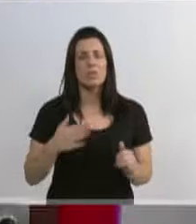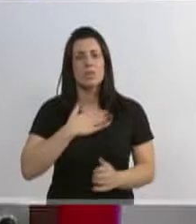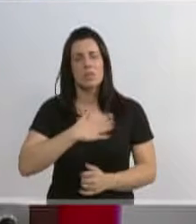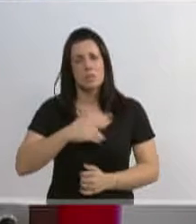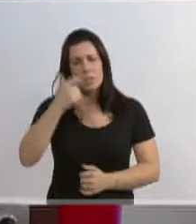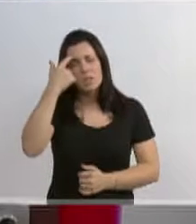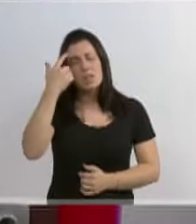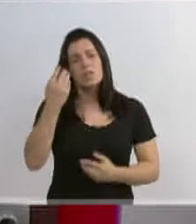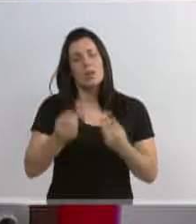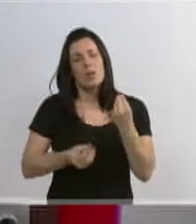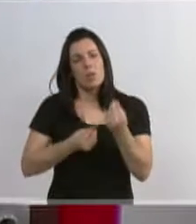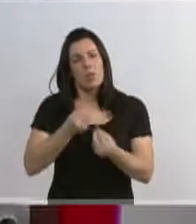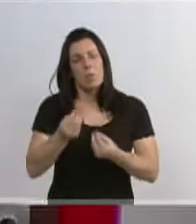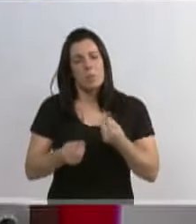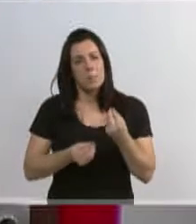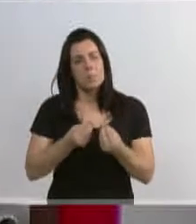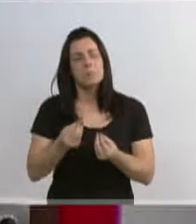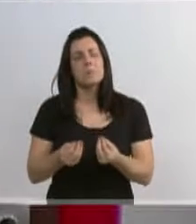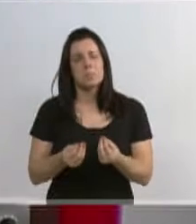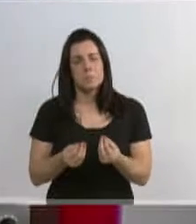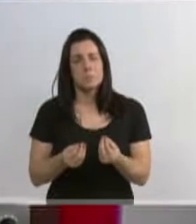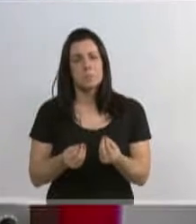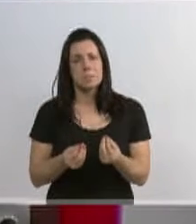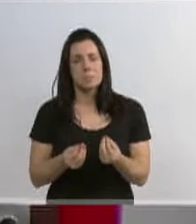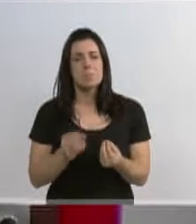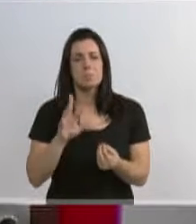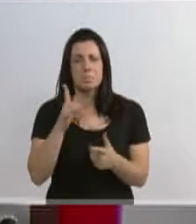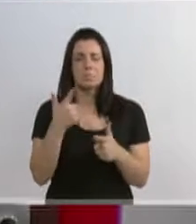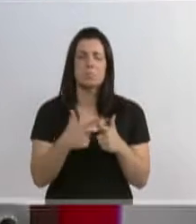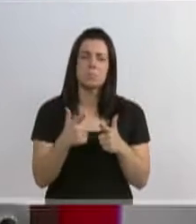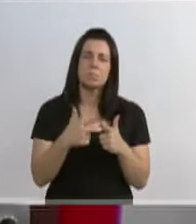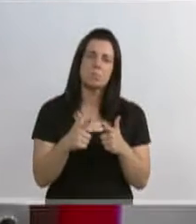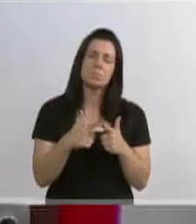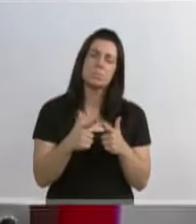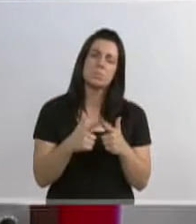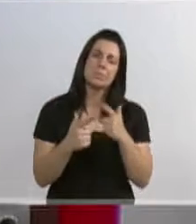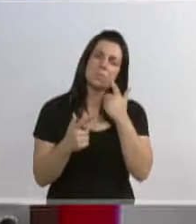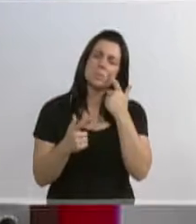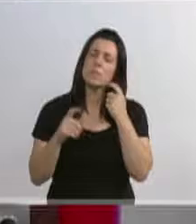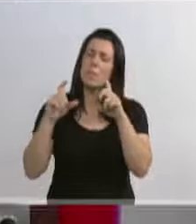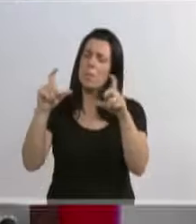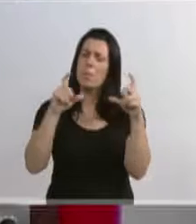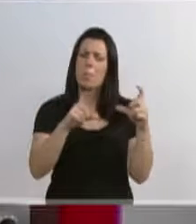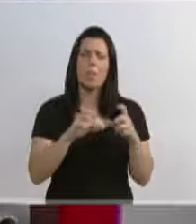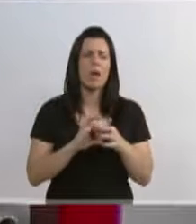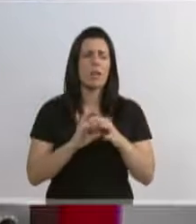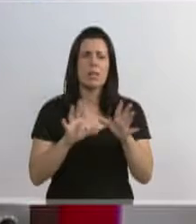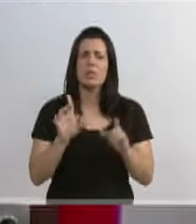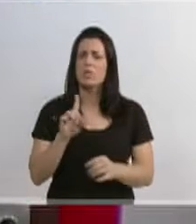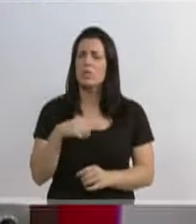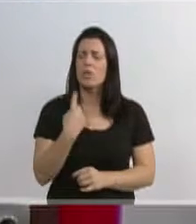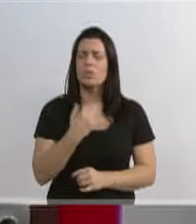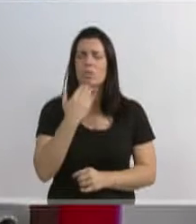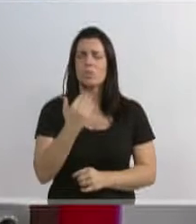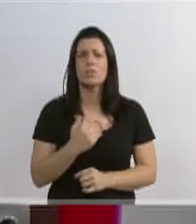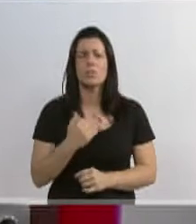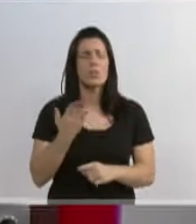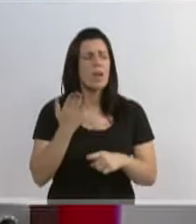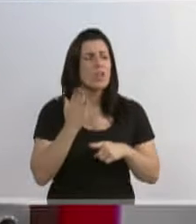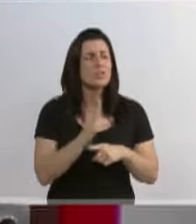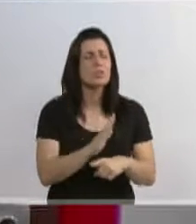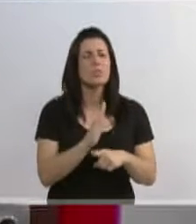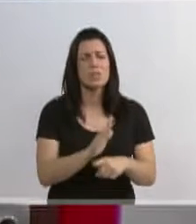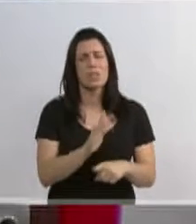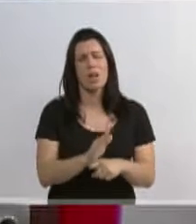aí nessa questão, vereador Silvio Zimmermann, para que tivesse essas placas aí à disposição para colocar nesses locais, para ajudar um